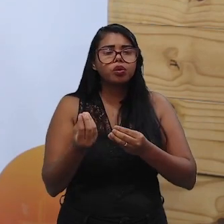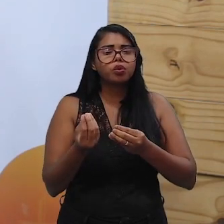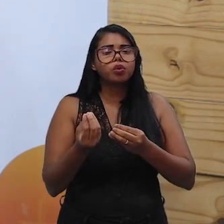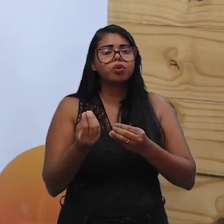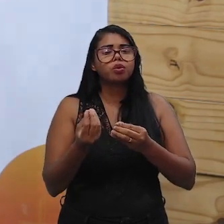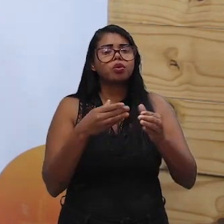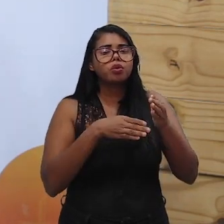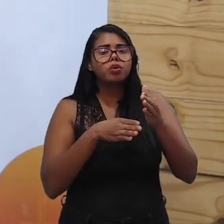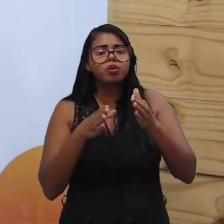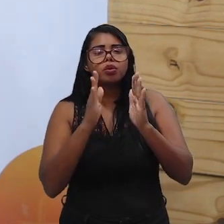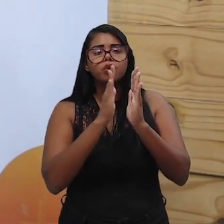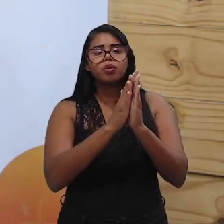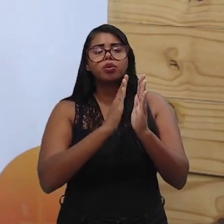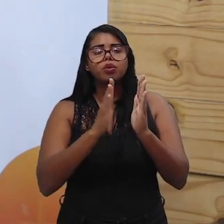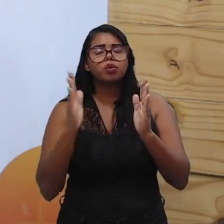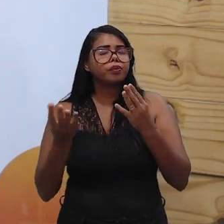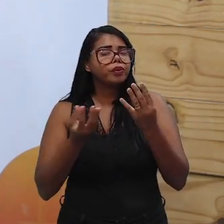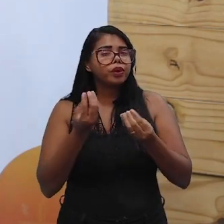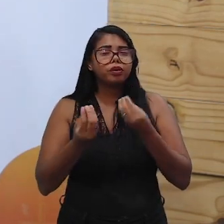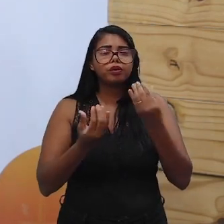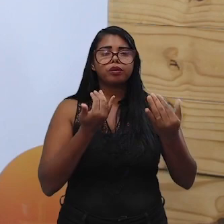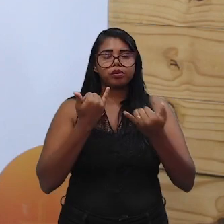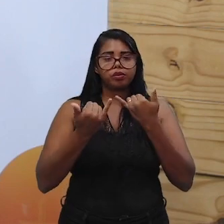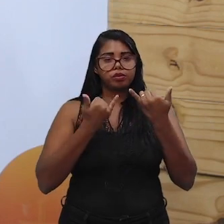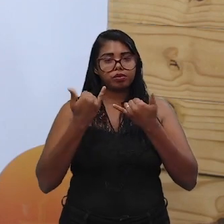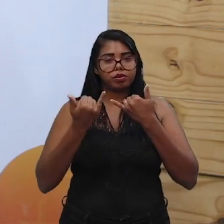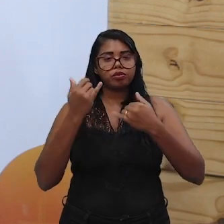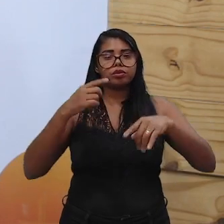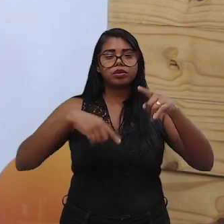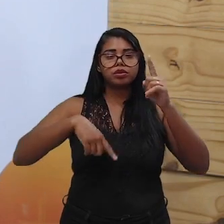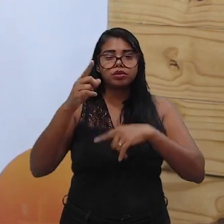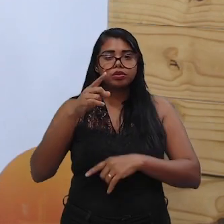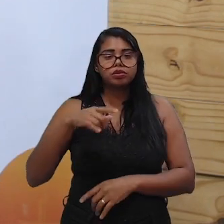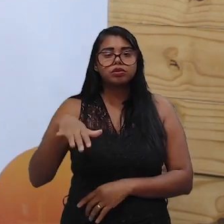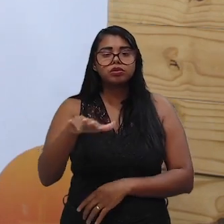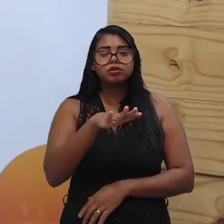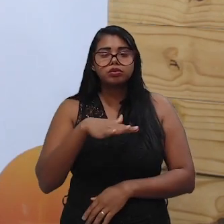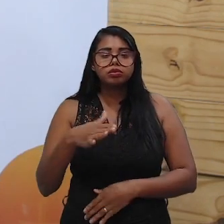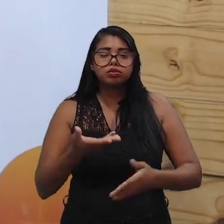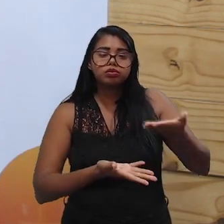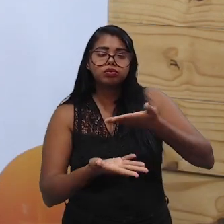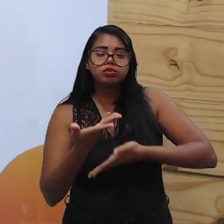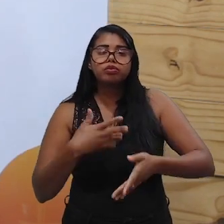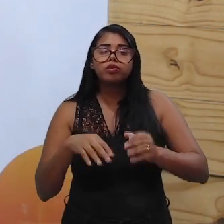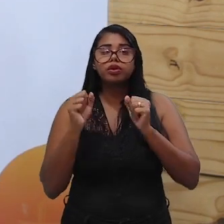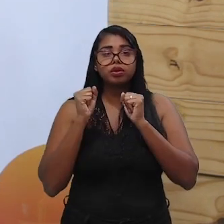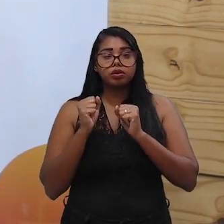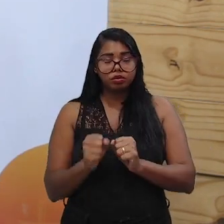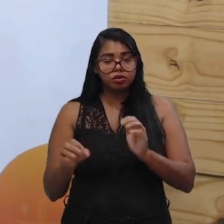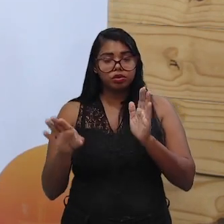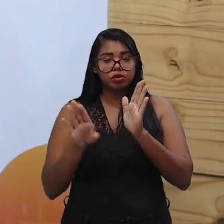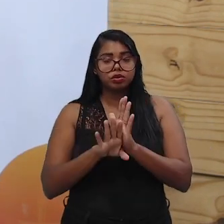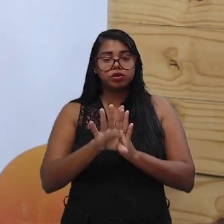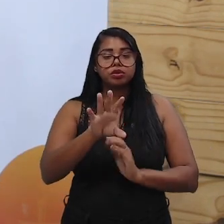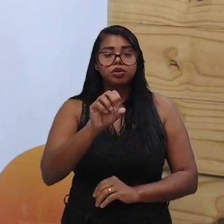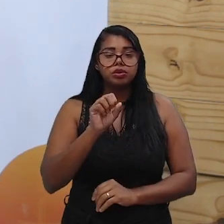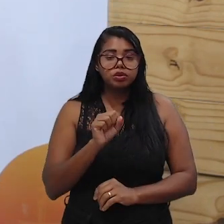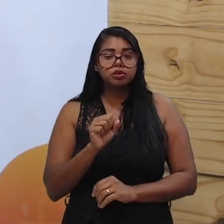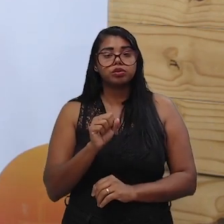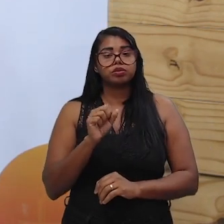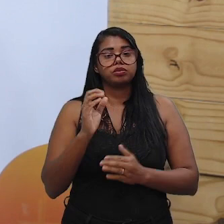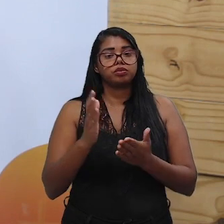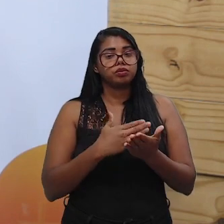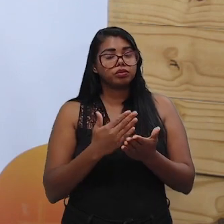é a disseminação, como é que essa informação ela gira, quem é que pode chegar lá e ter acesso àquele material de obras